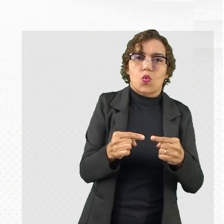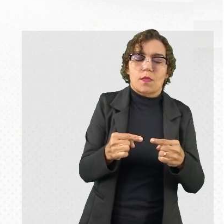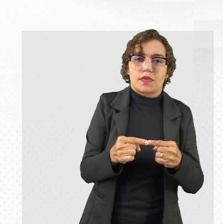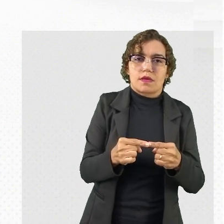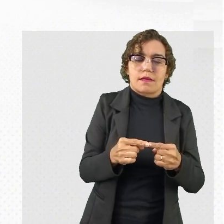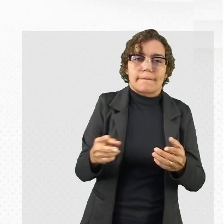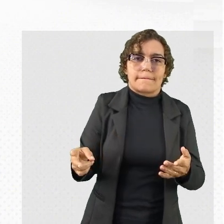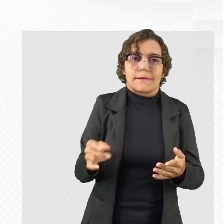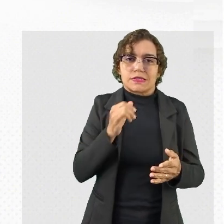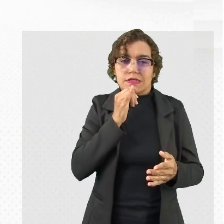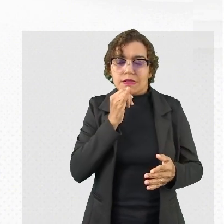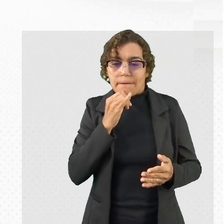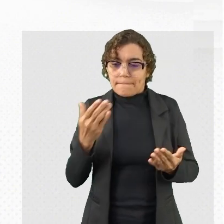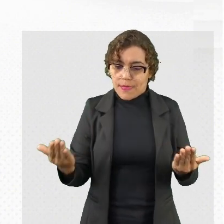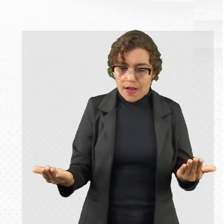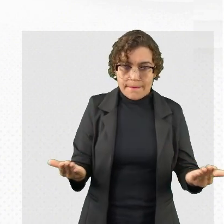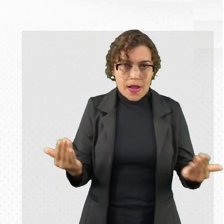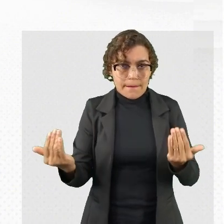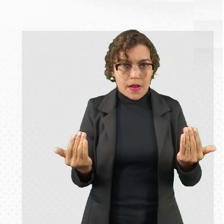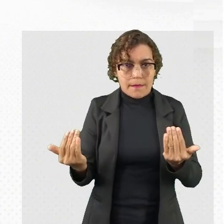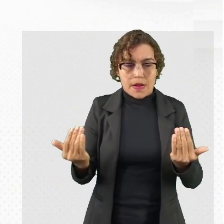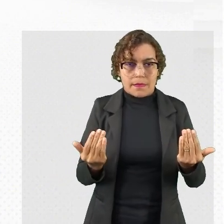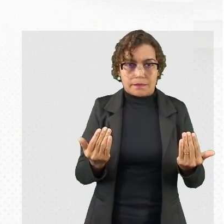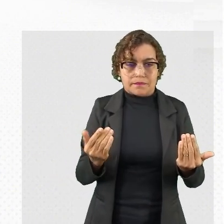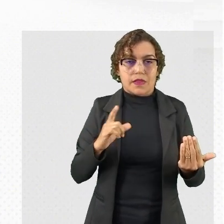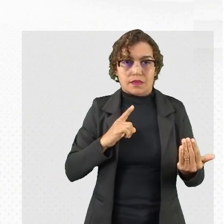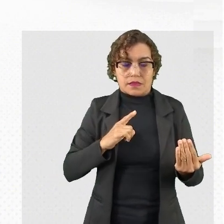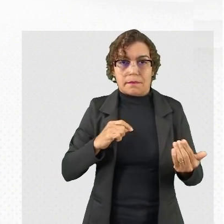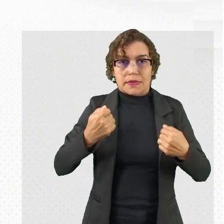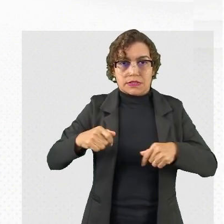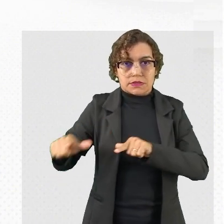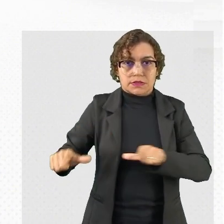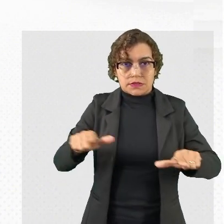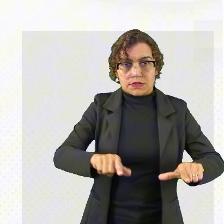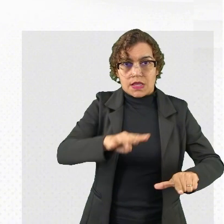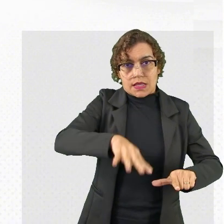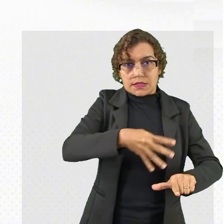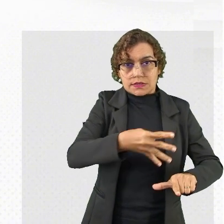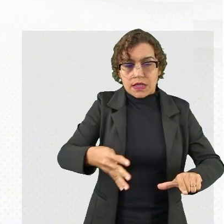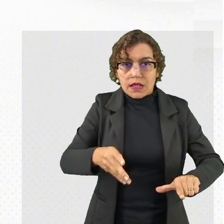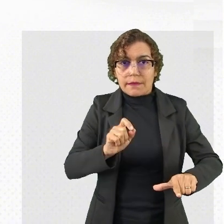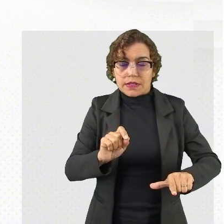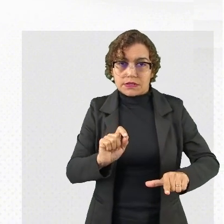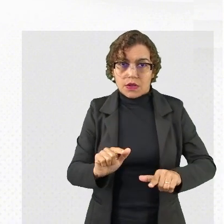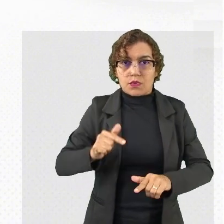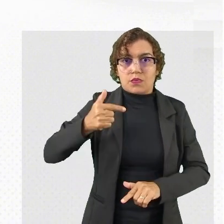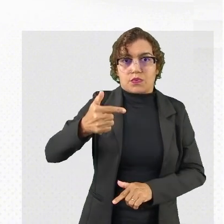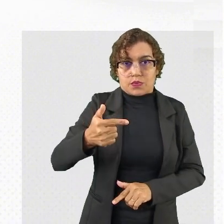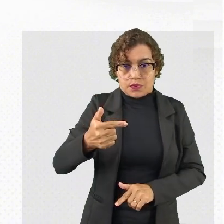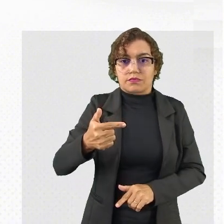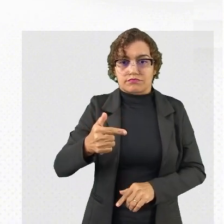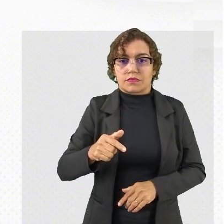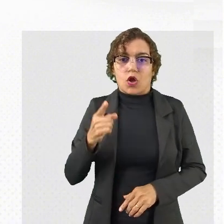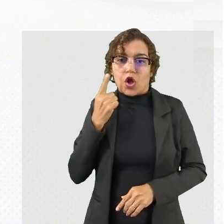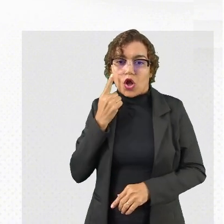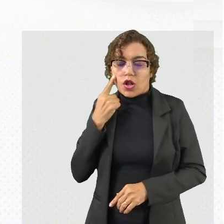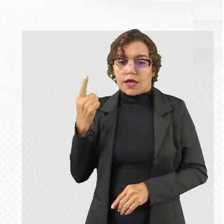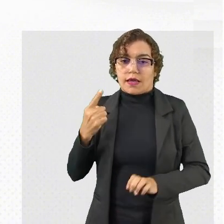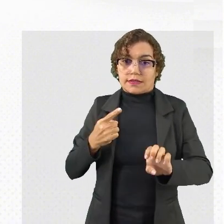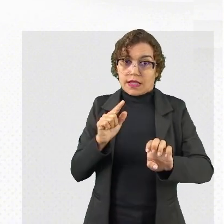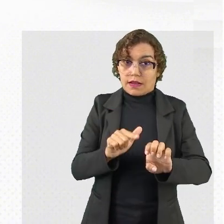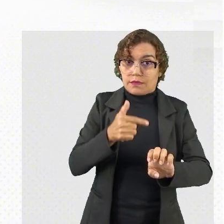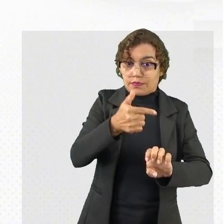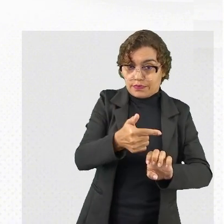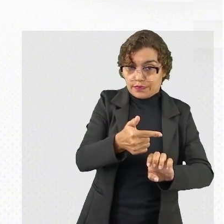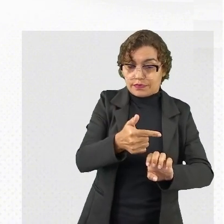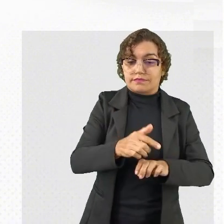área, você tem que pegar essa escala e elevar ao quadrado. Já que uma relação de escala é